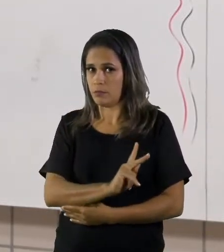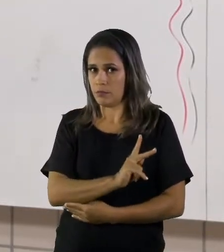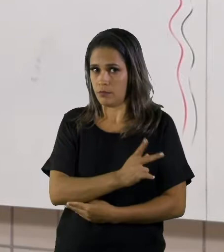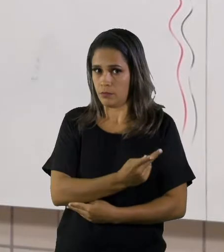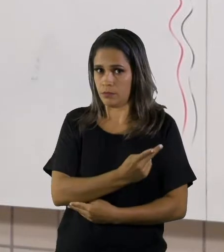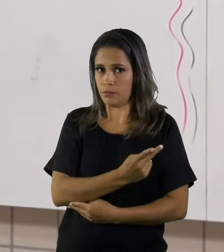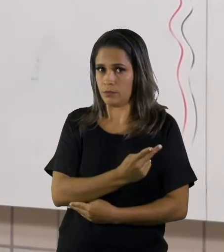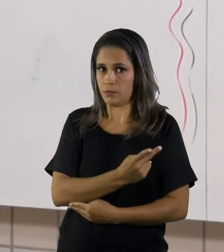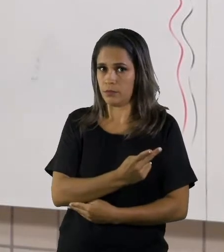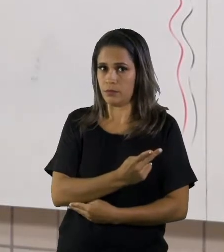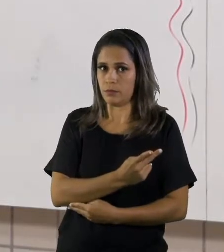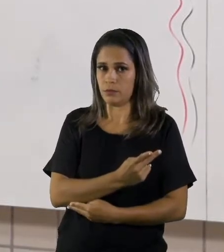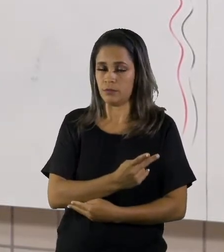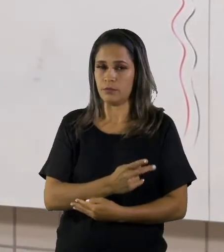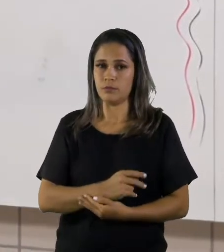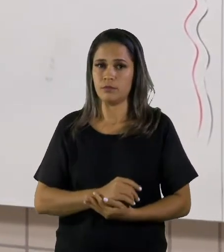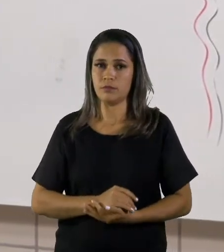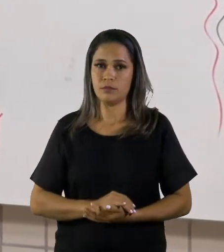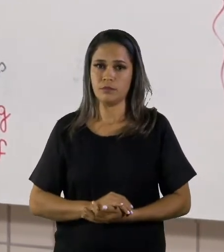H